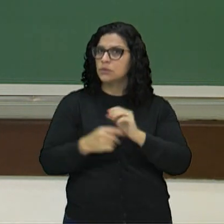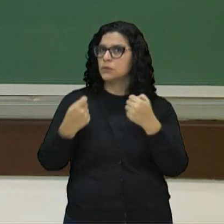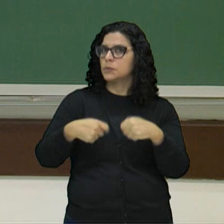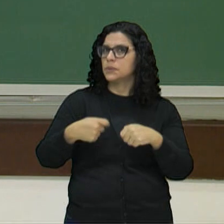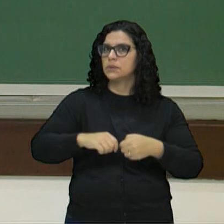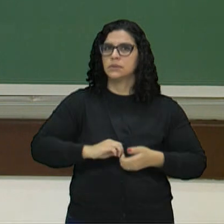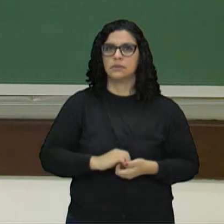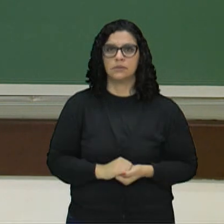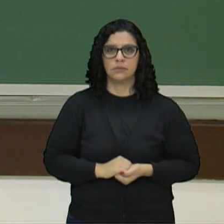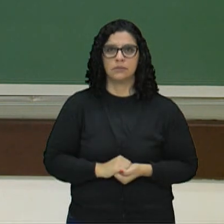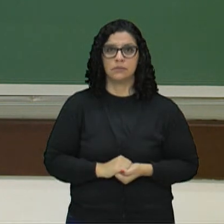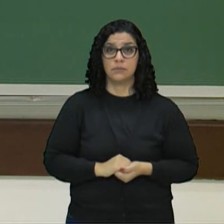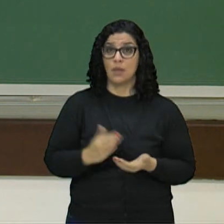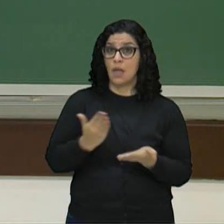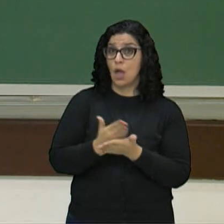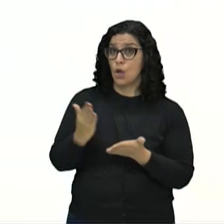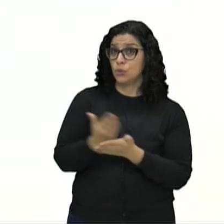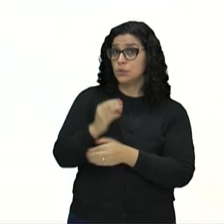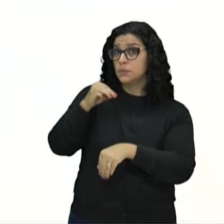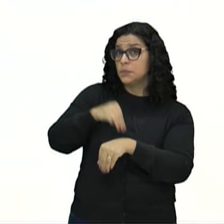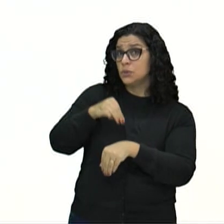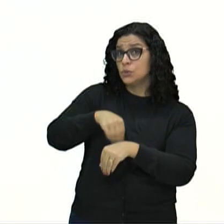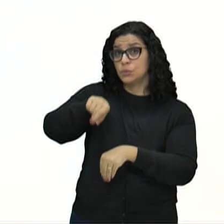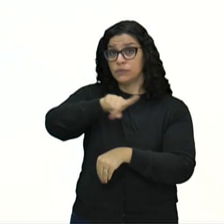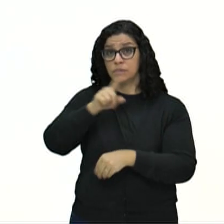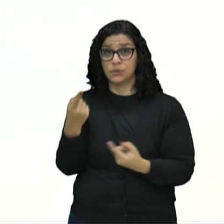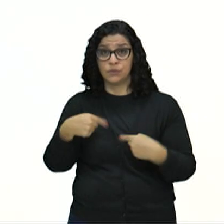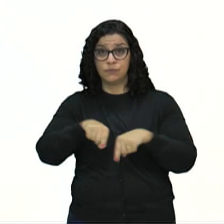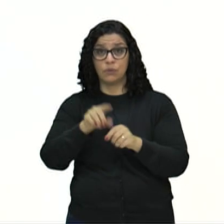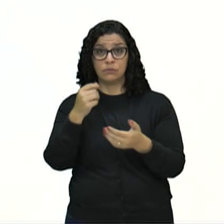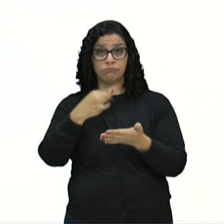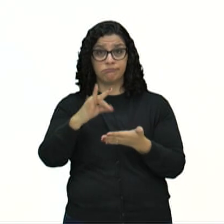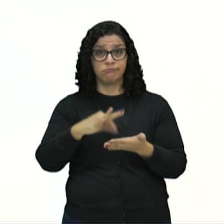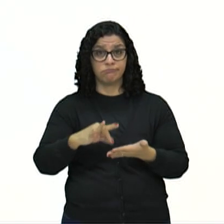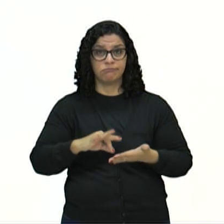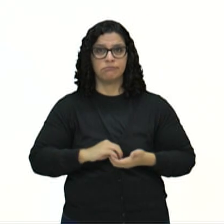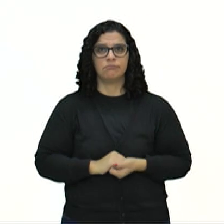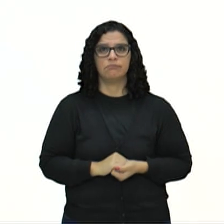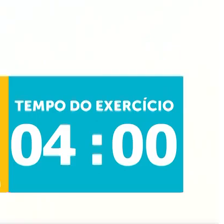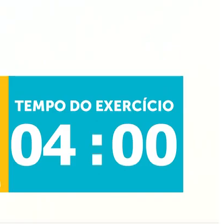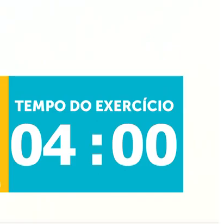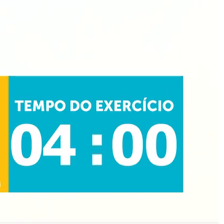necessária. Alguns minutinhos para vocês resolverem essa questão.